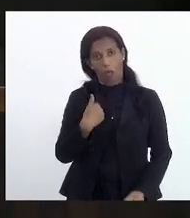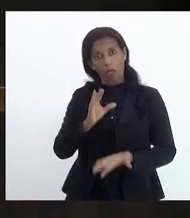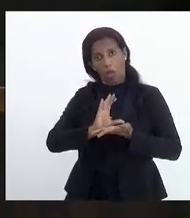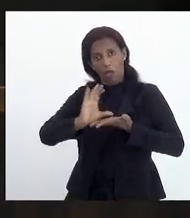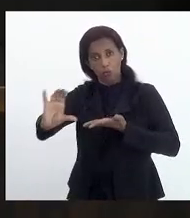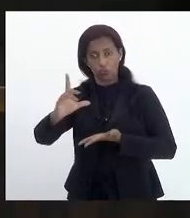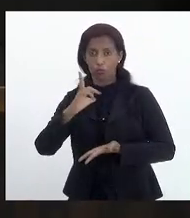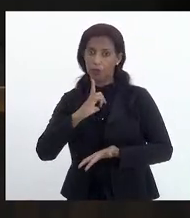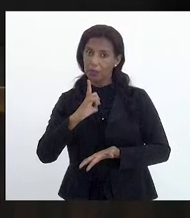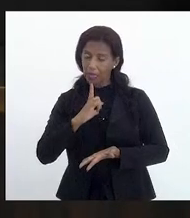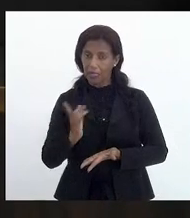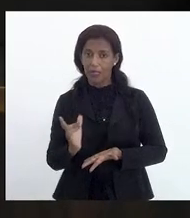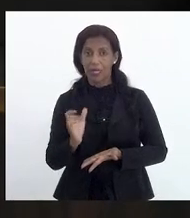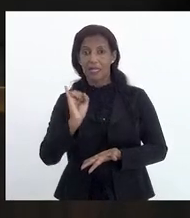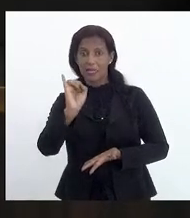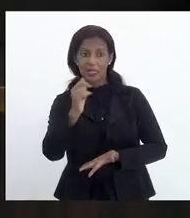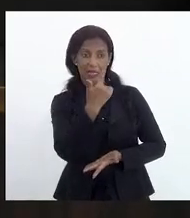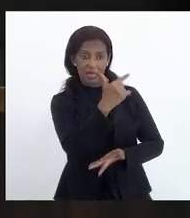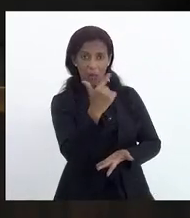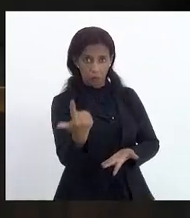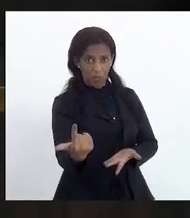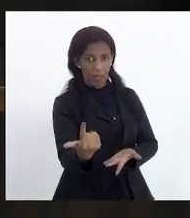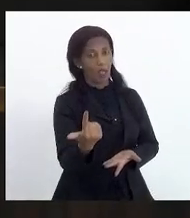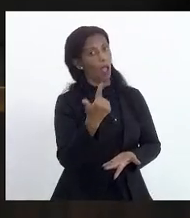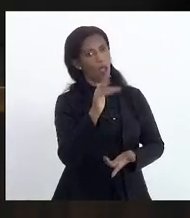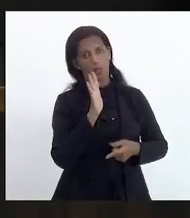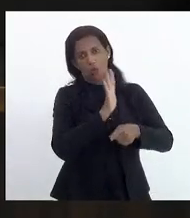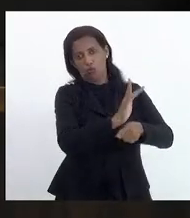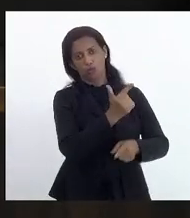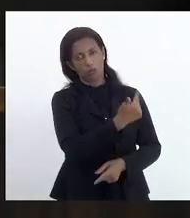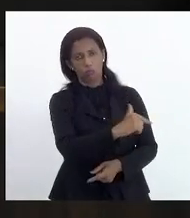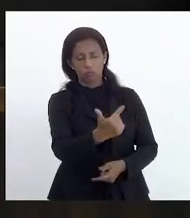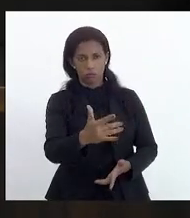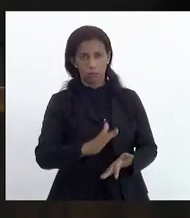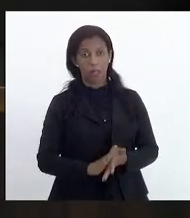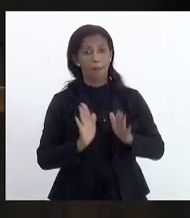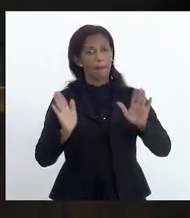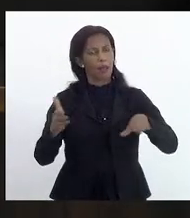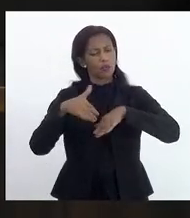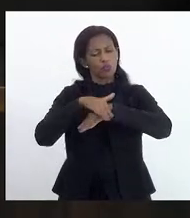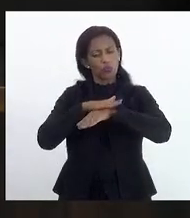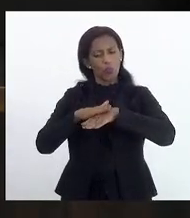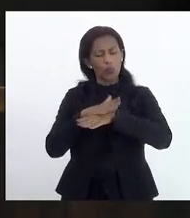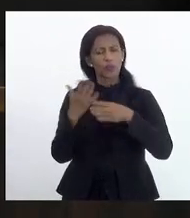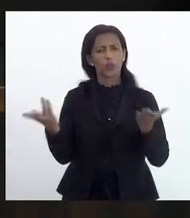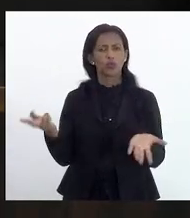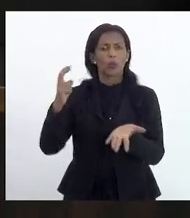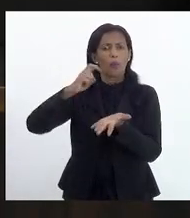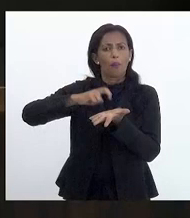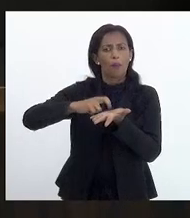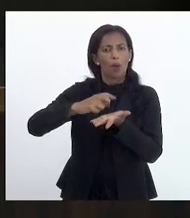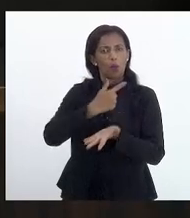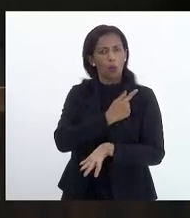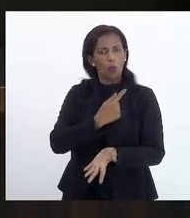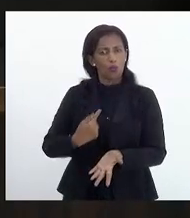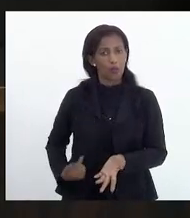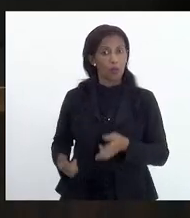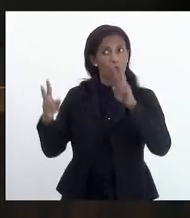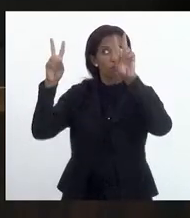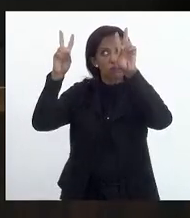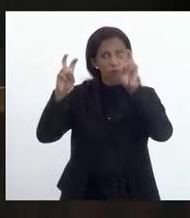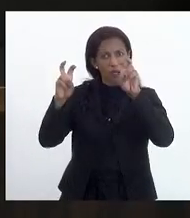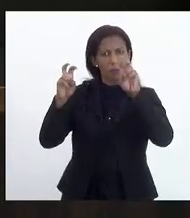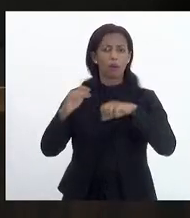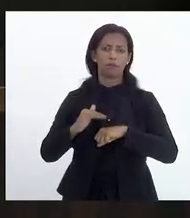precisam mais emergencialmente do nosso apoio também. Mas eu hoje também conversei longamente com o governador pela manhã e tratei desse tema também.